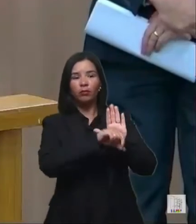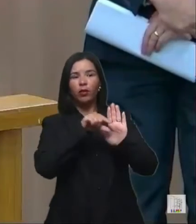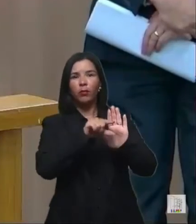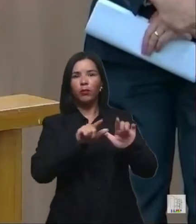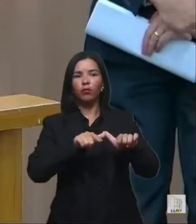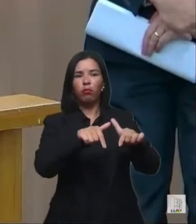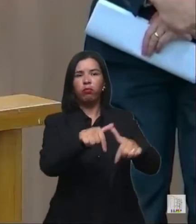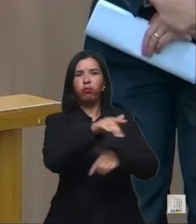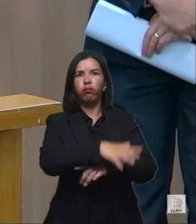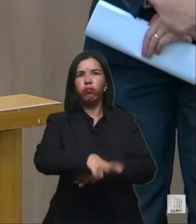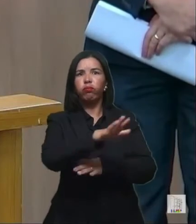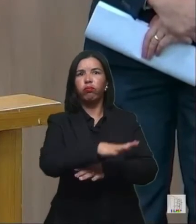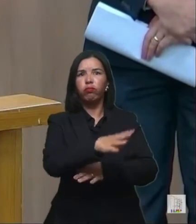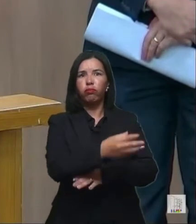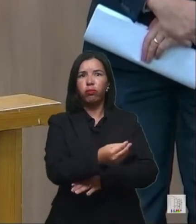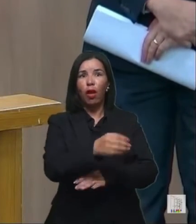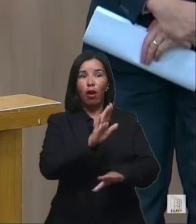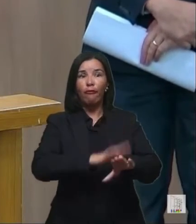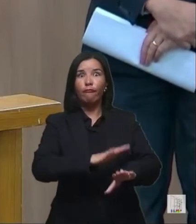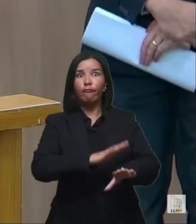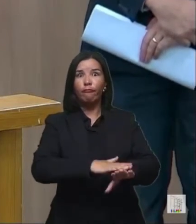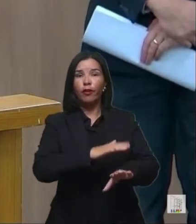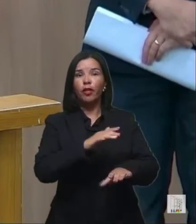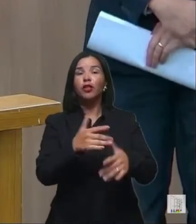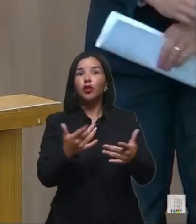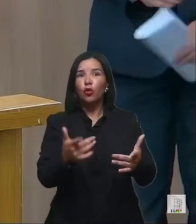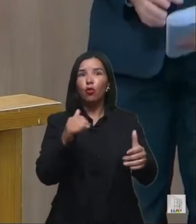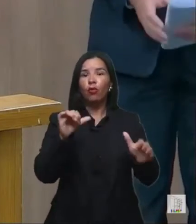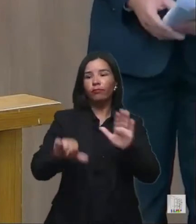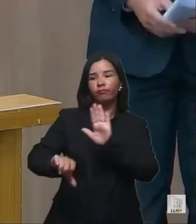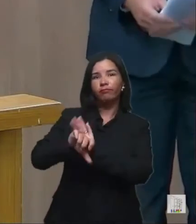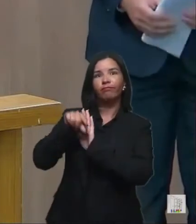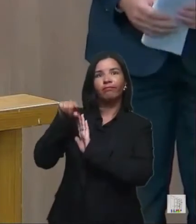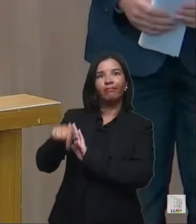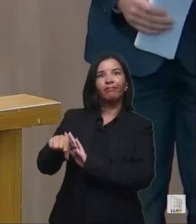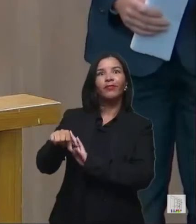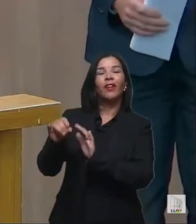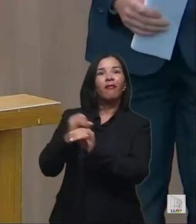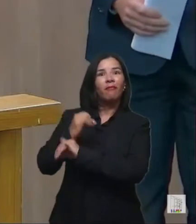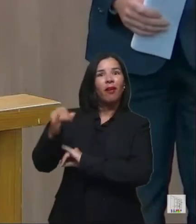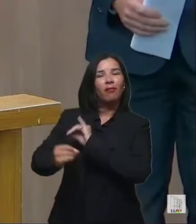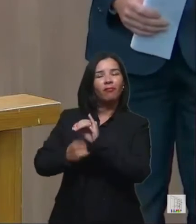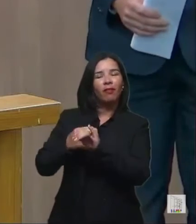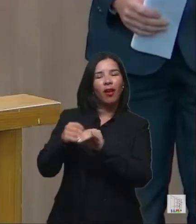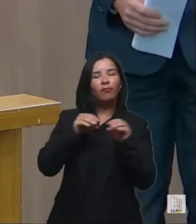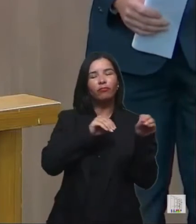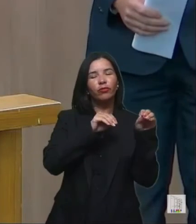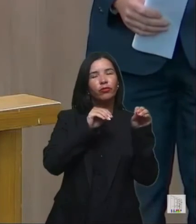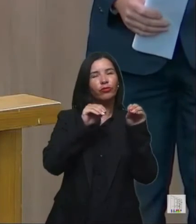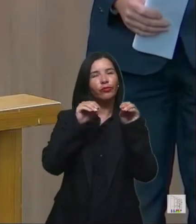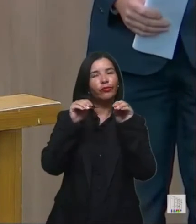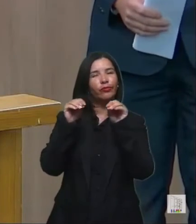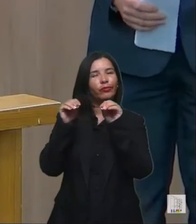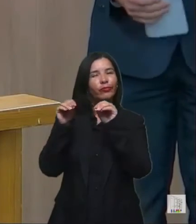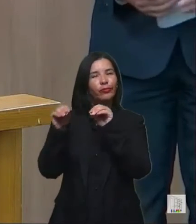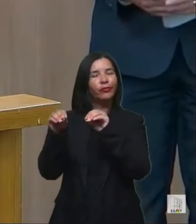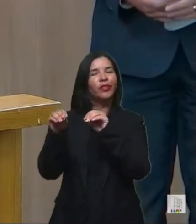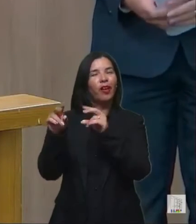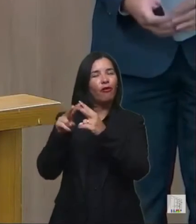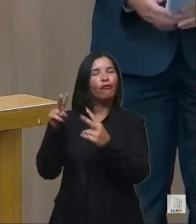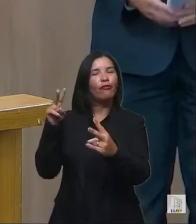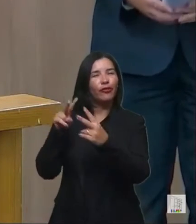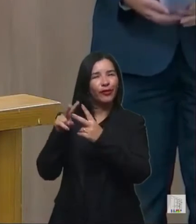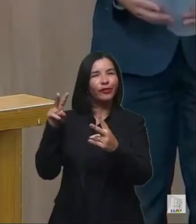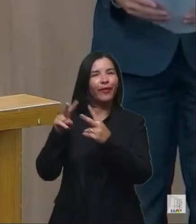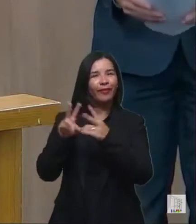no mundo real, no mundo físico, e essa criminalidade, pouco a pouco, vai migrando para o mundo virtual.